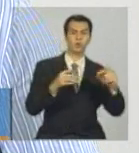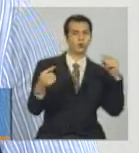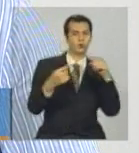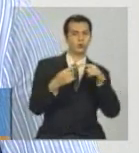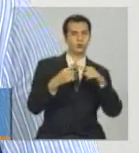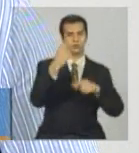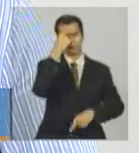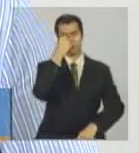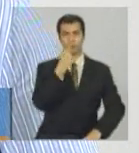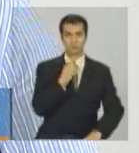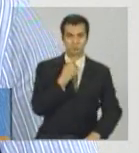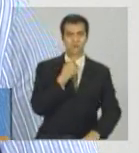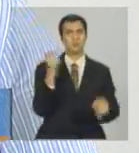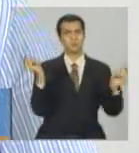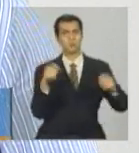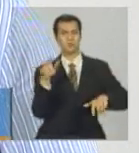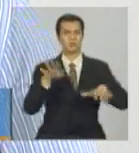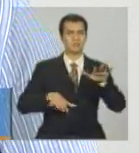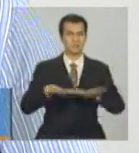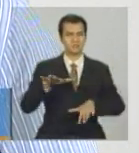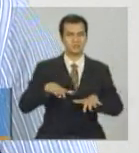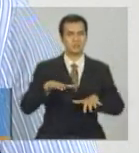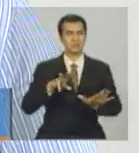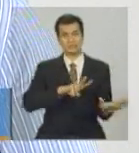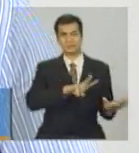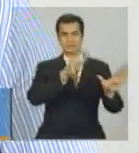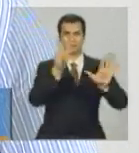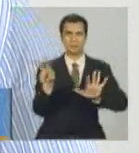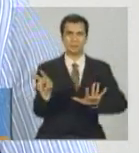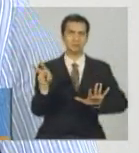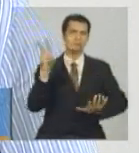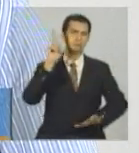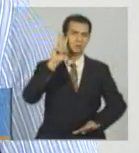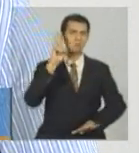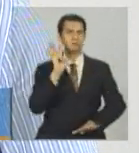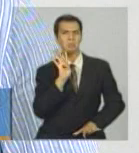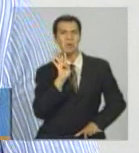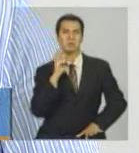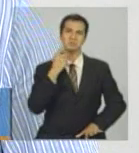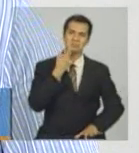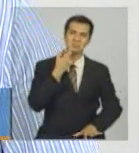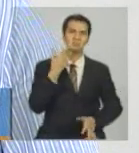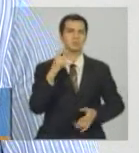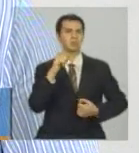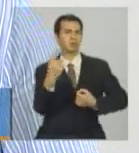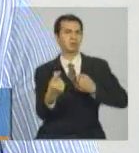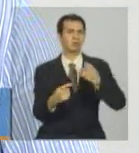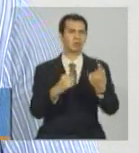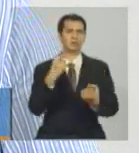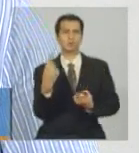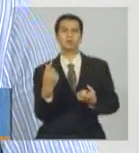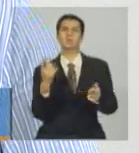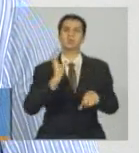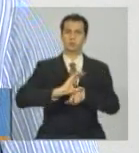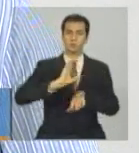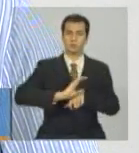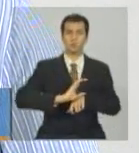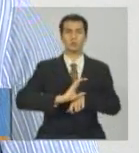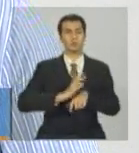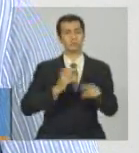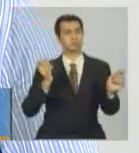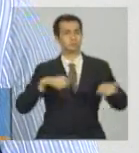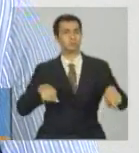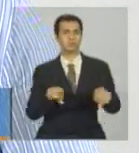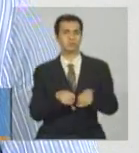pode acontecer alguns dias por semana, conforme estabelecido entre as instituições, e o estudante, o beneficiário,